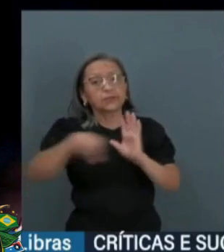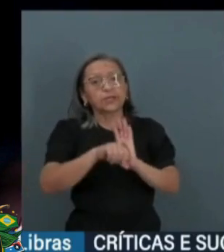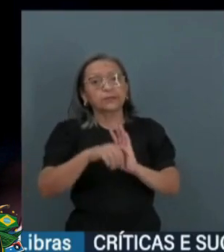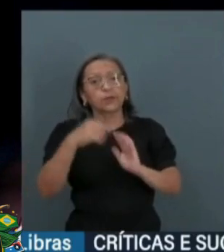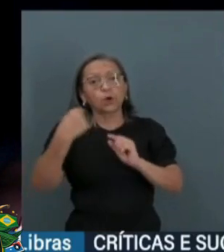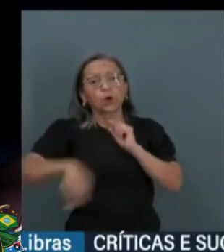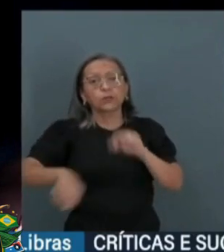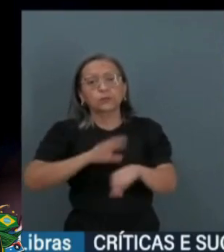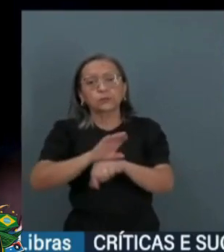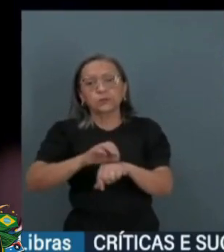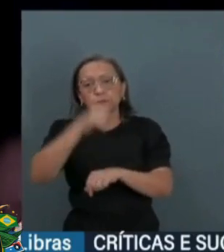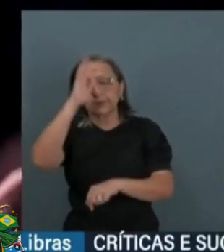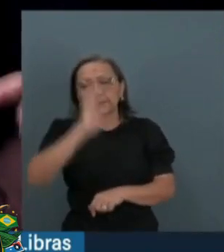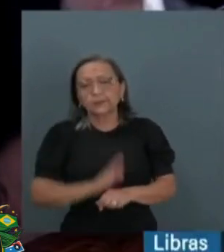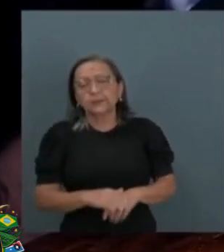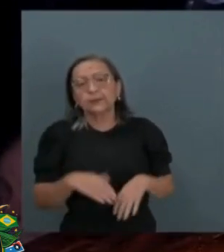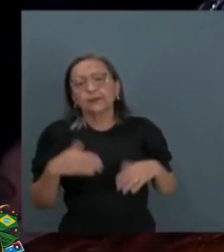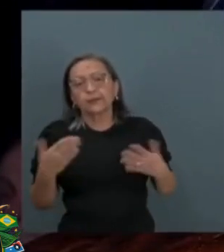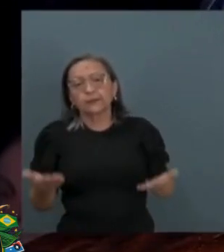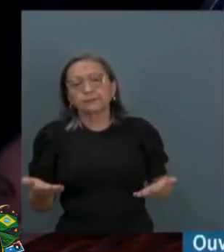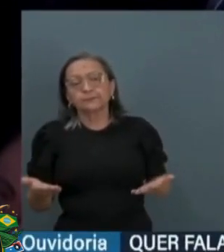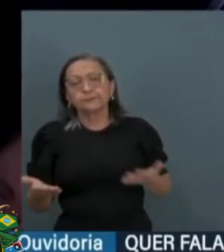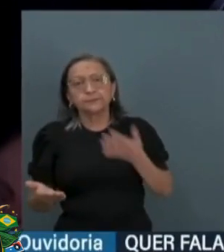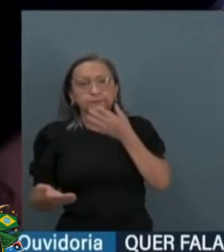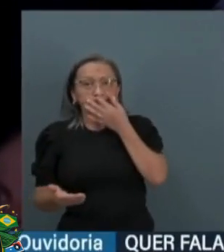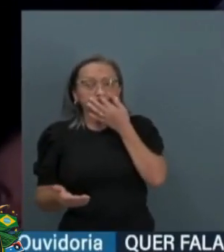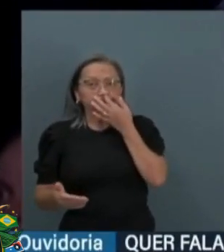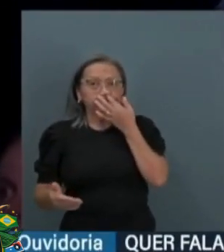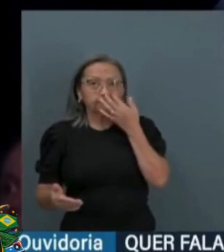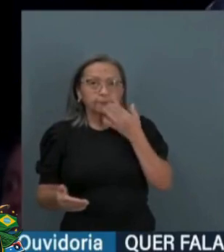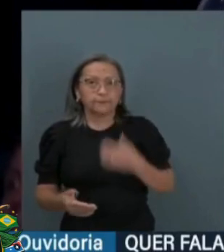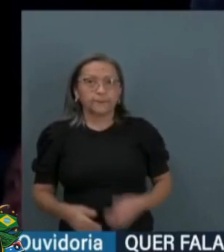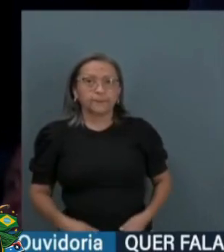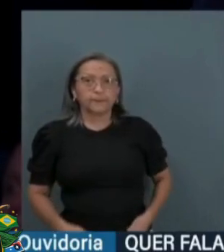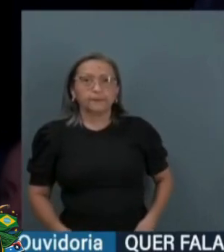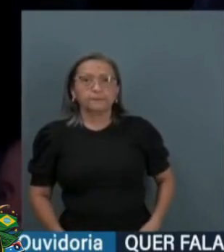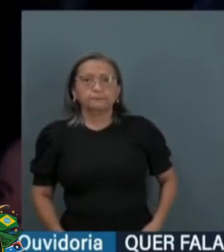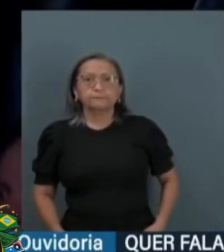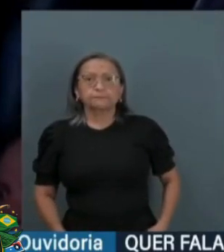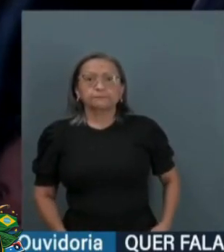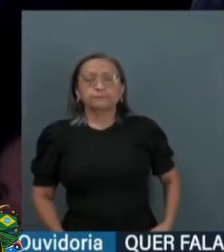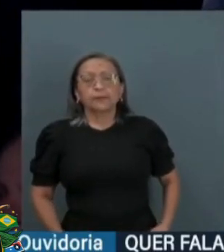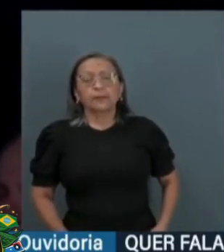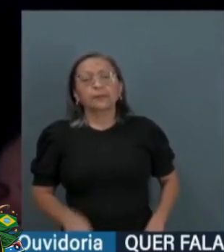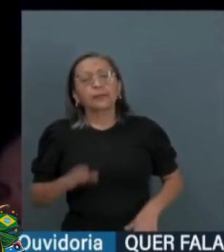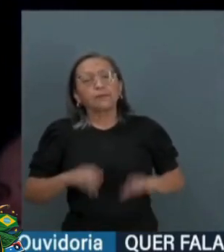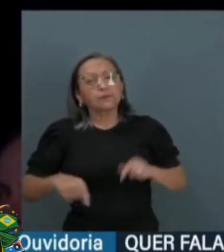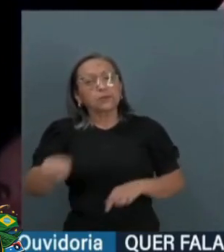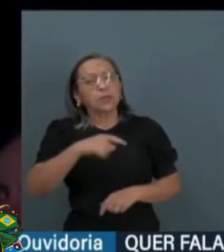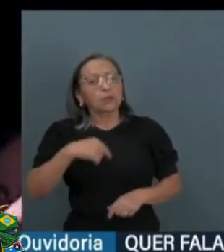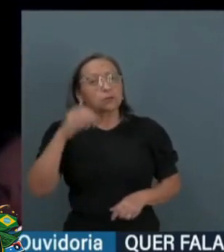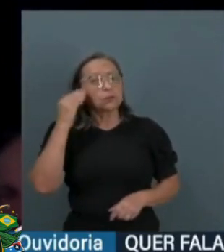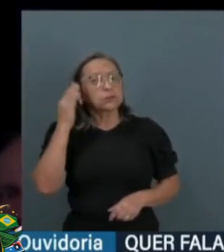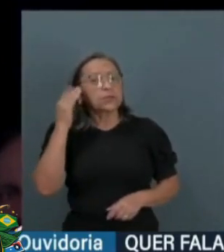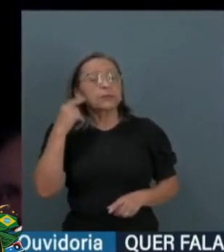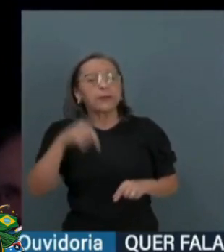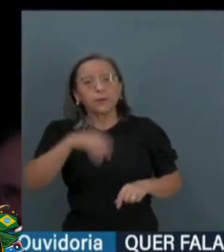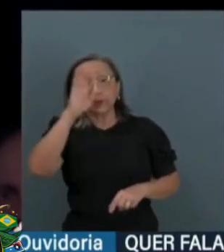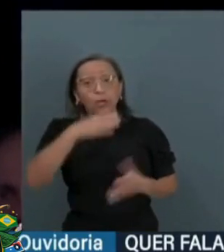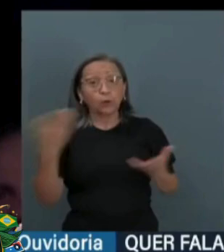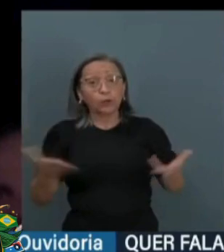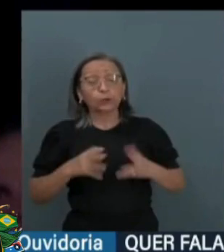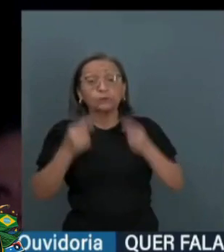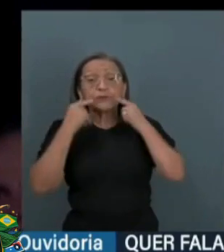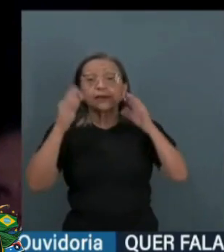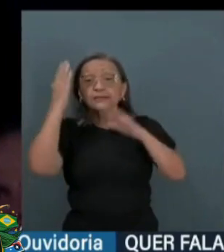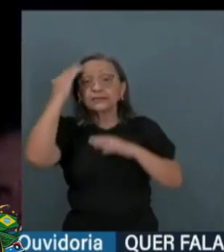Constituição. E, para encerrar, talvez você não saiba, e o Brasil vai ficar sabendo agora, o